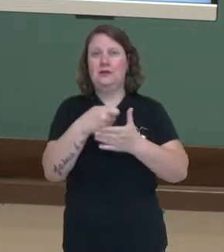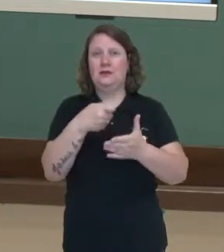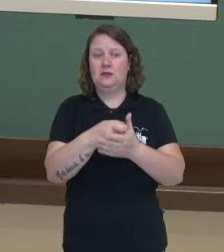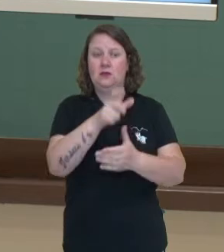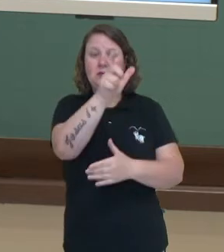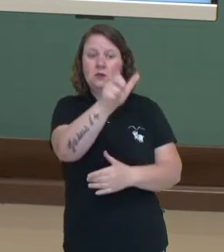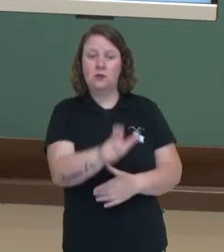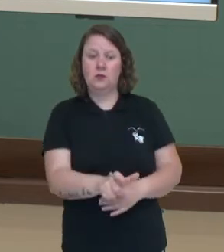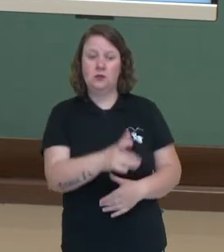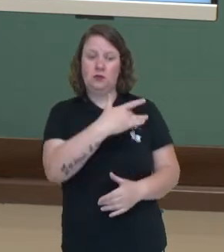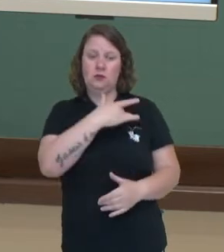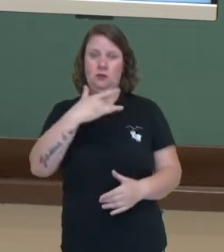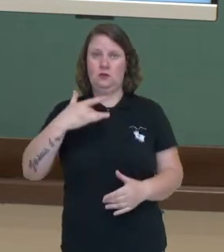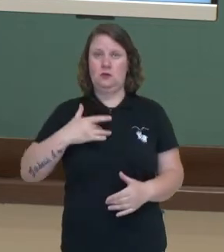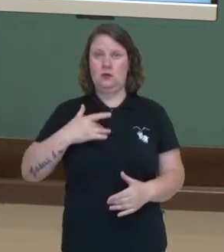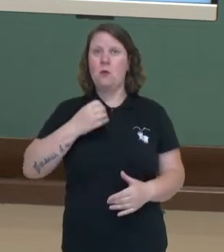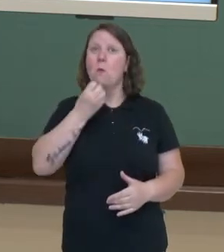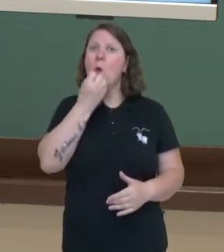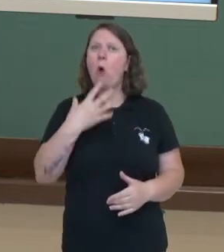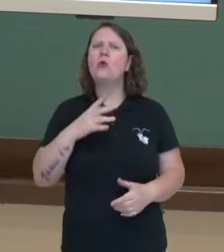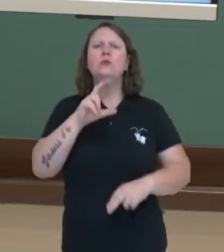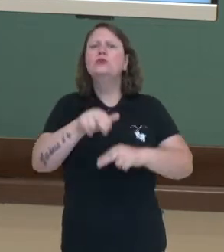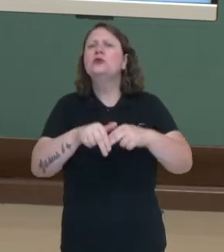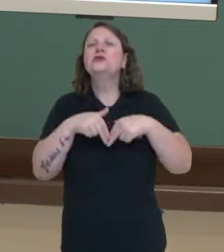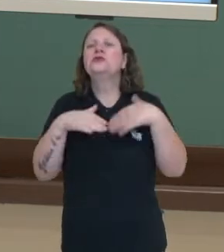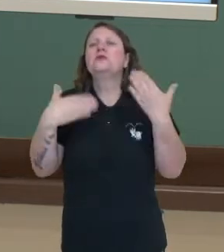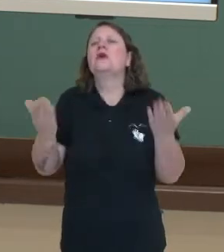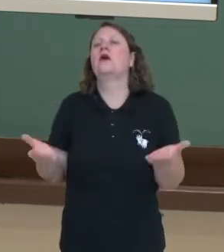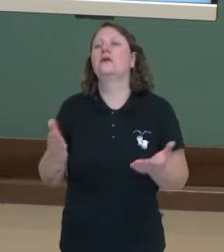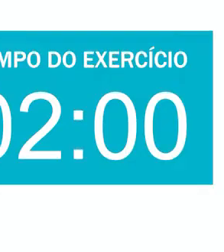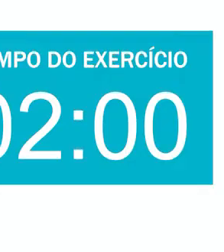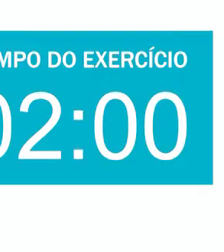doador saudável? Qual é o motivo?